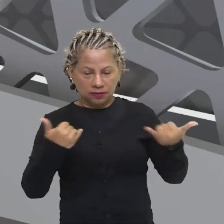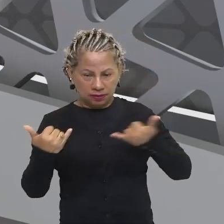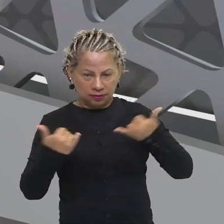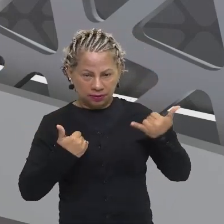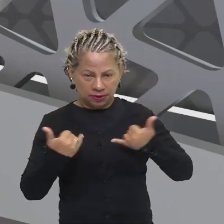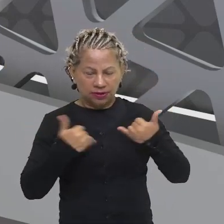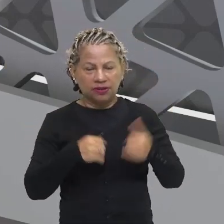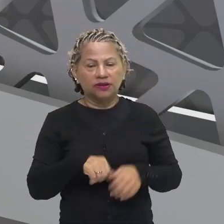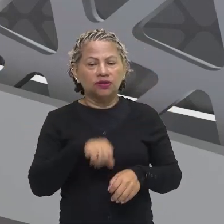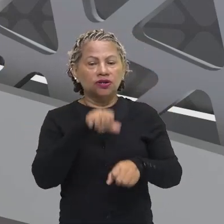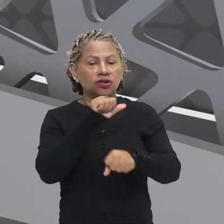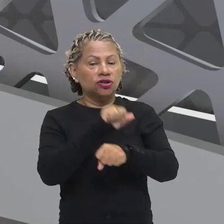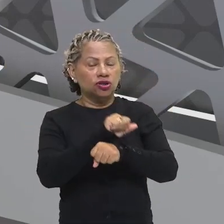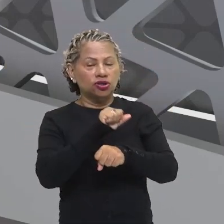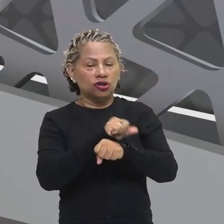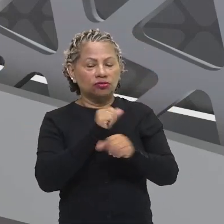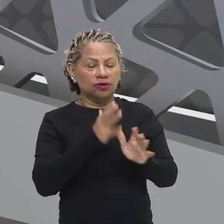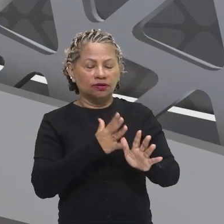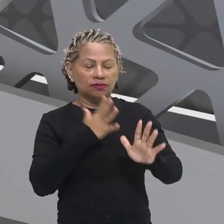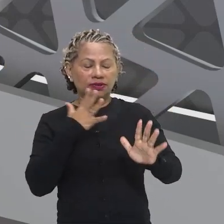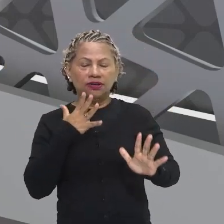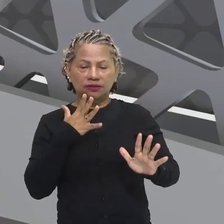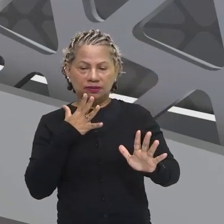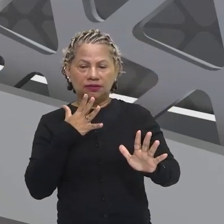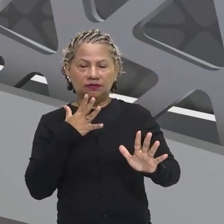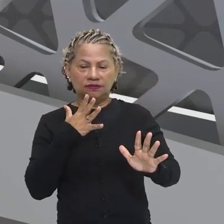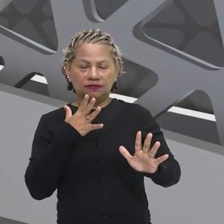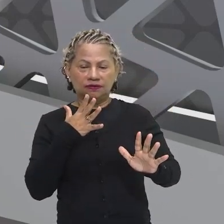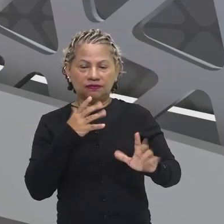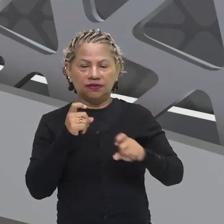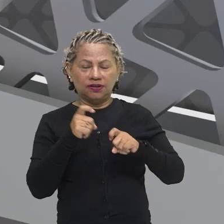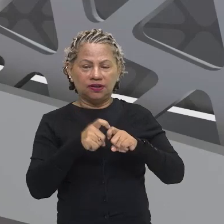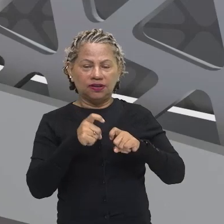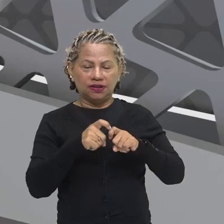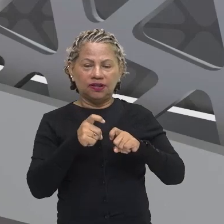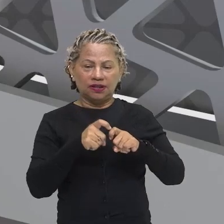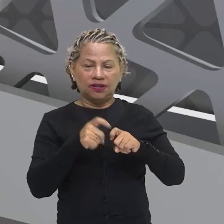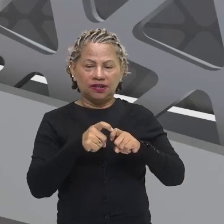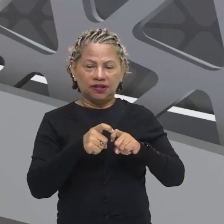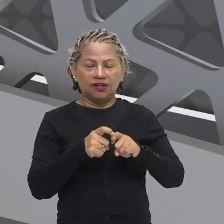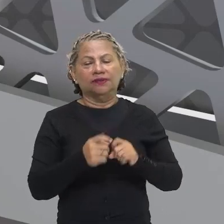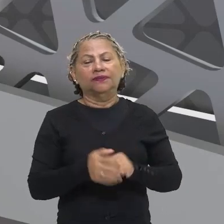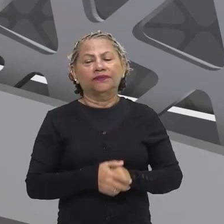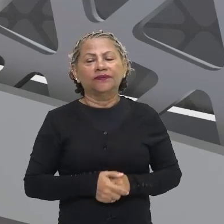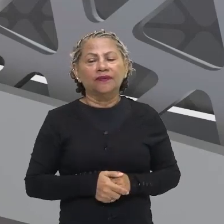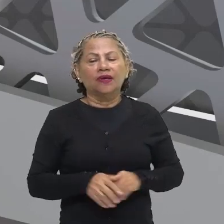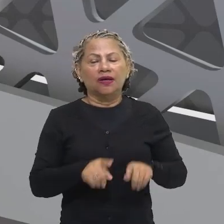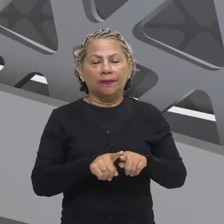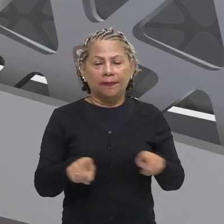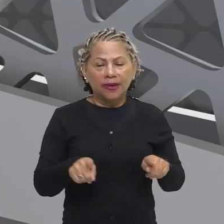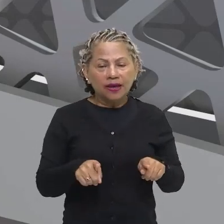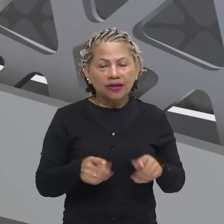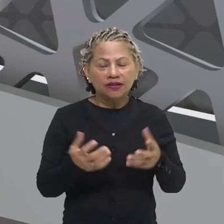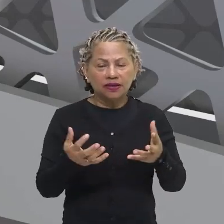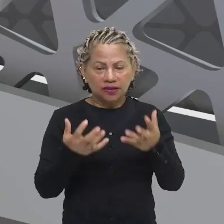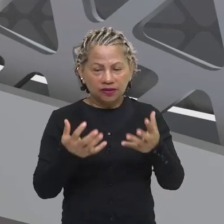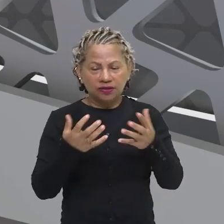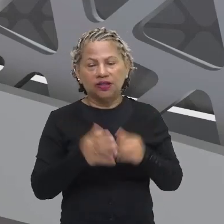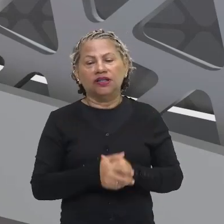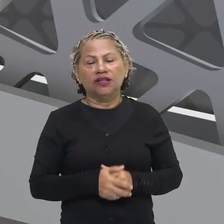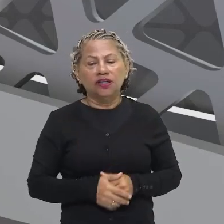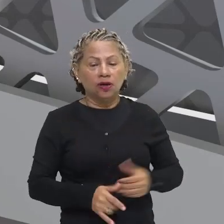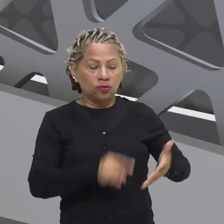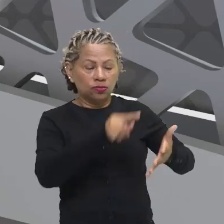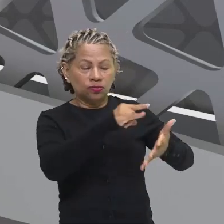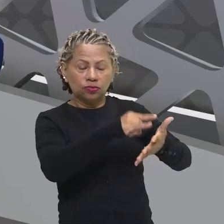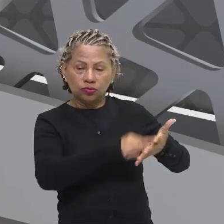estava aguardando na fila para o médico me atender. Porém, eu disse que eu queria um